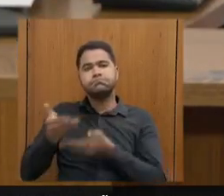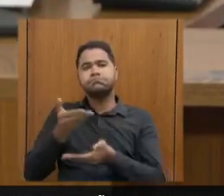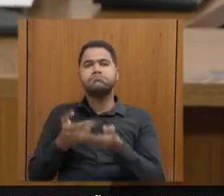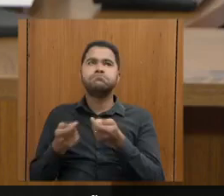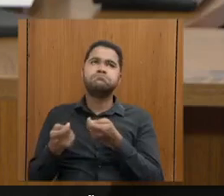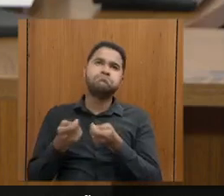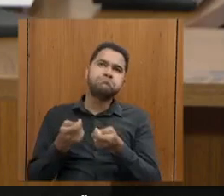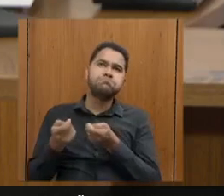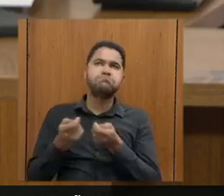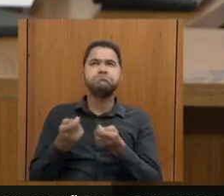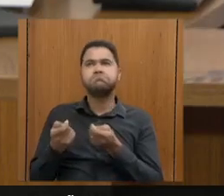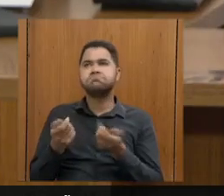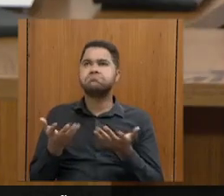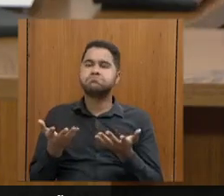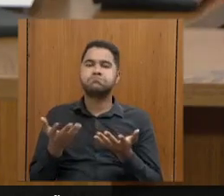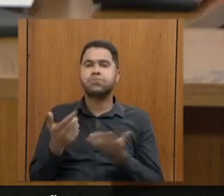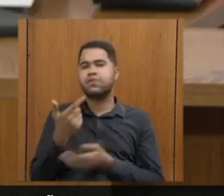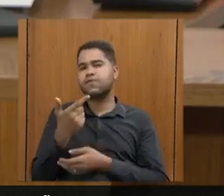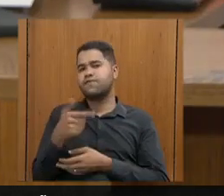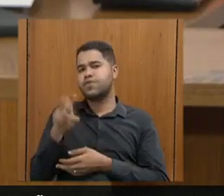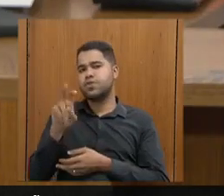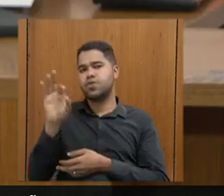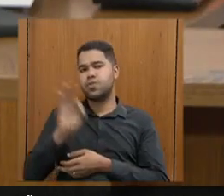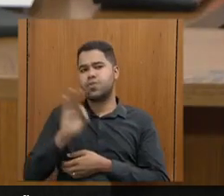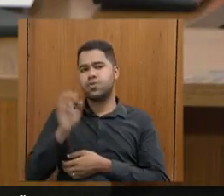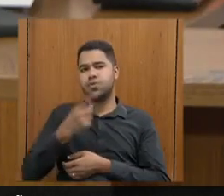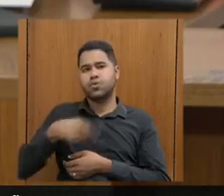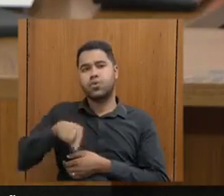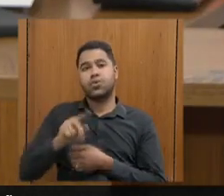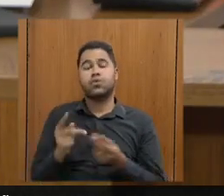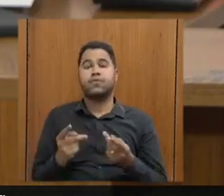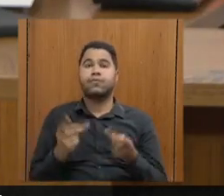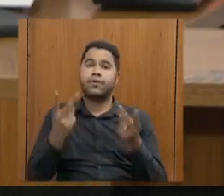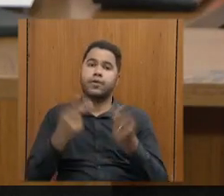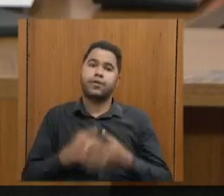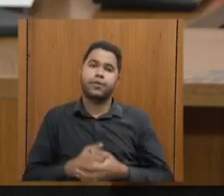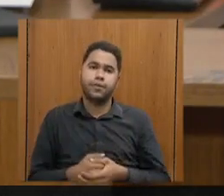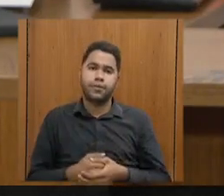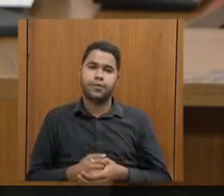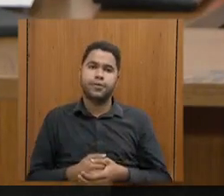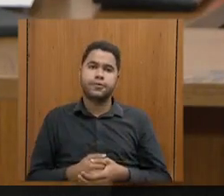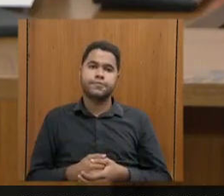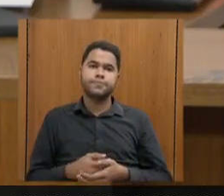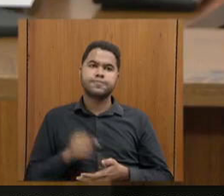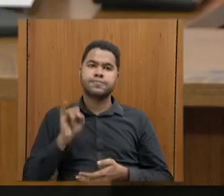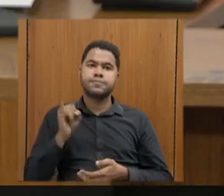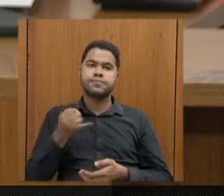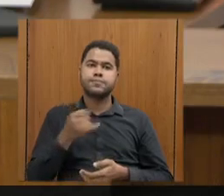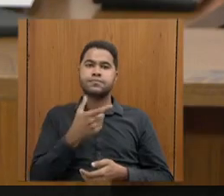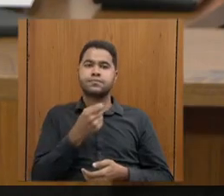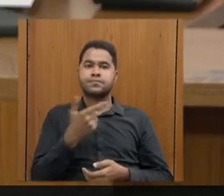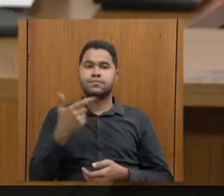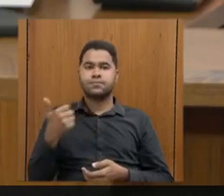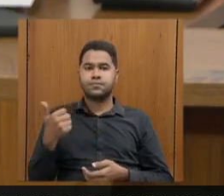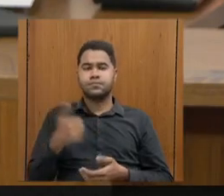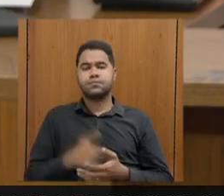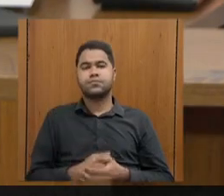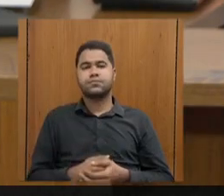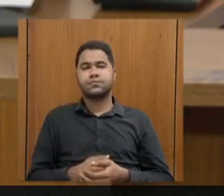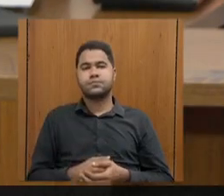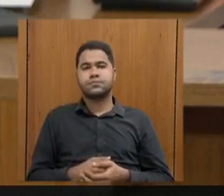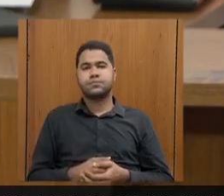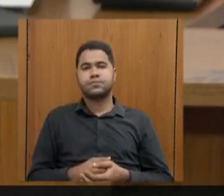praticamente é 25 por cento do que nós vendemos em janeiro de 2021